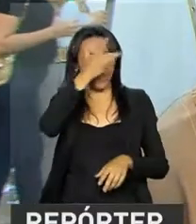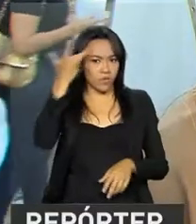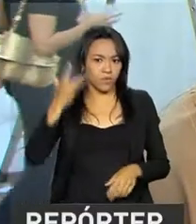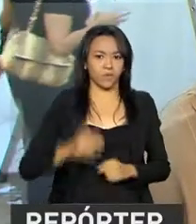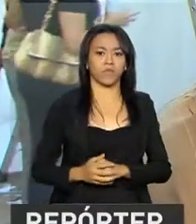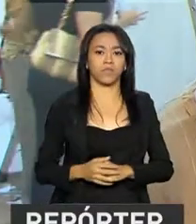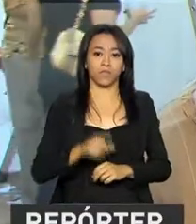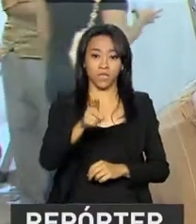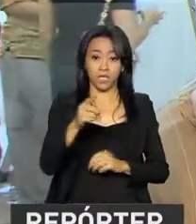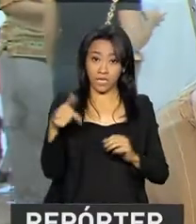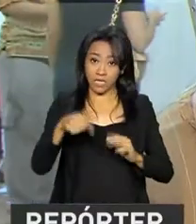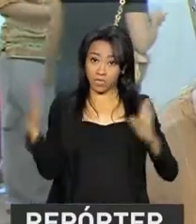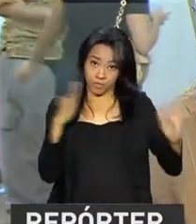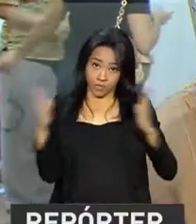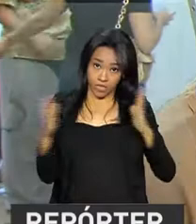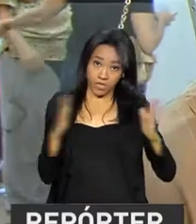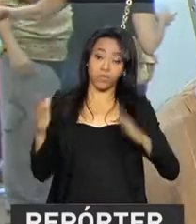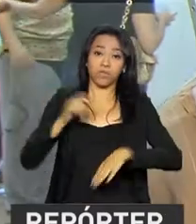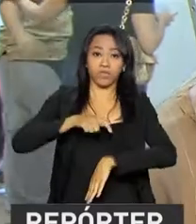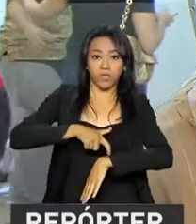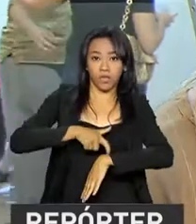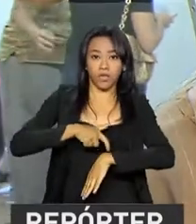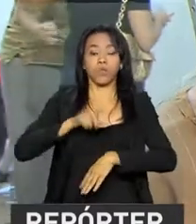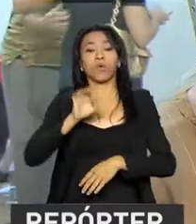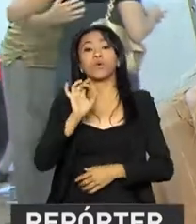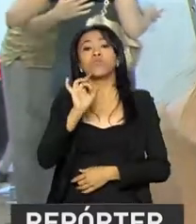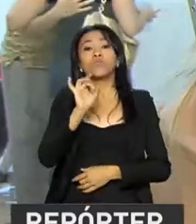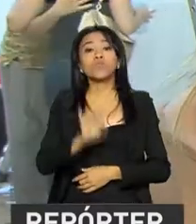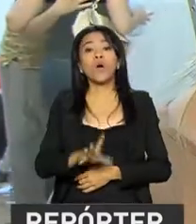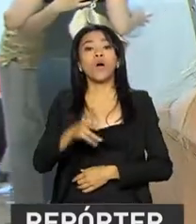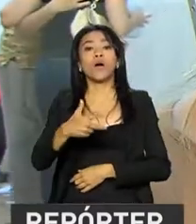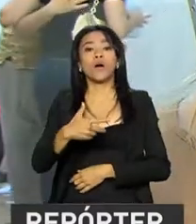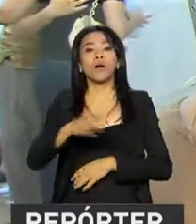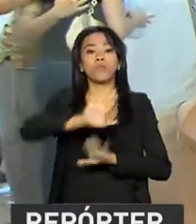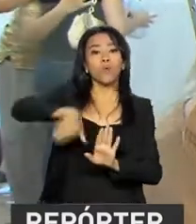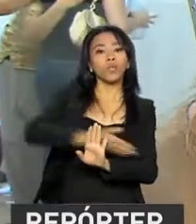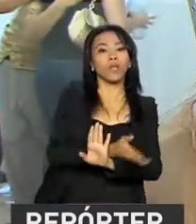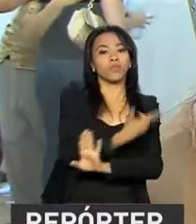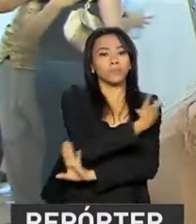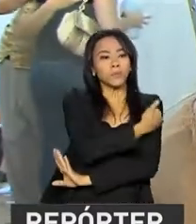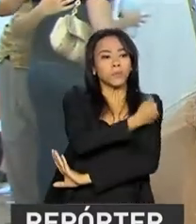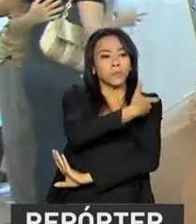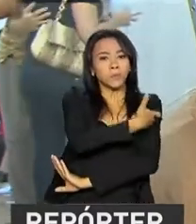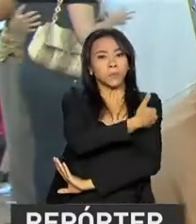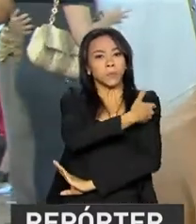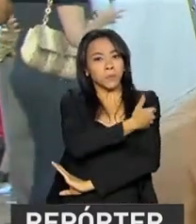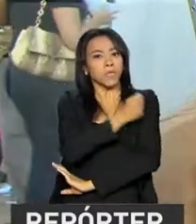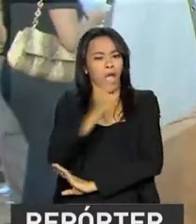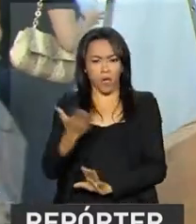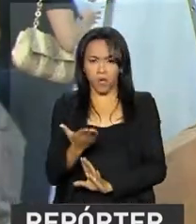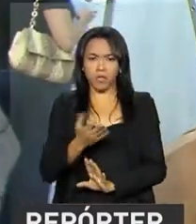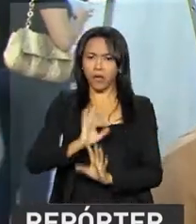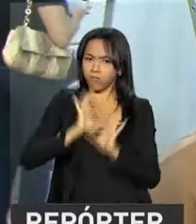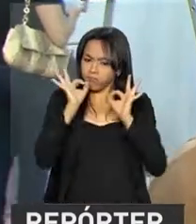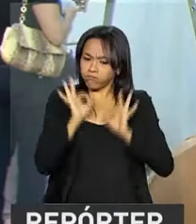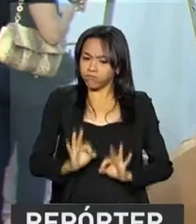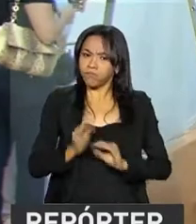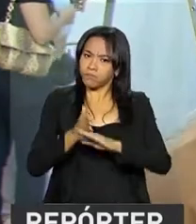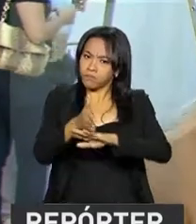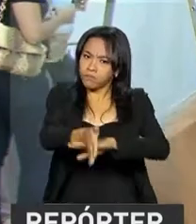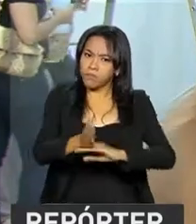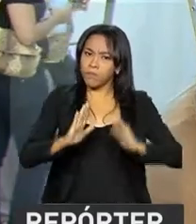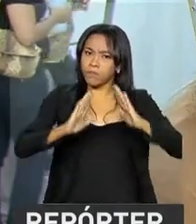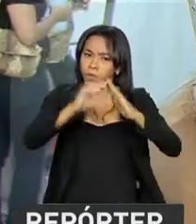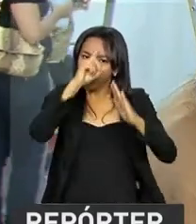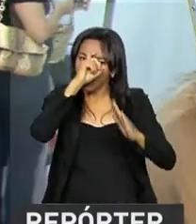todo esse período de tempo houve apenas uma ligação clandestina agora não agora você pode passar por essa transição de gênero